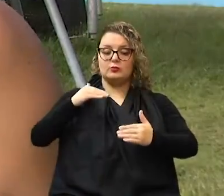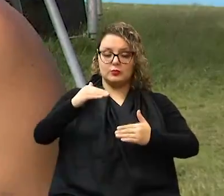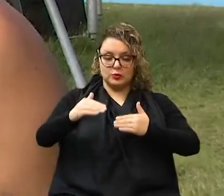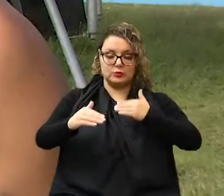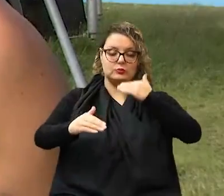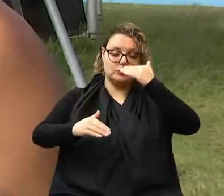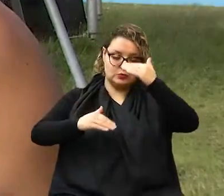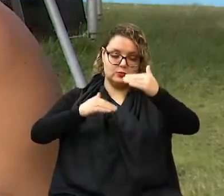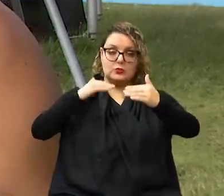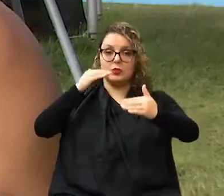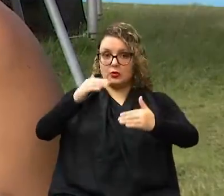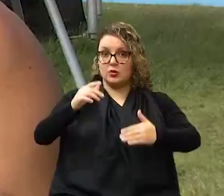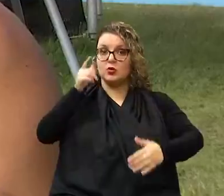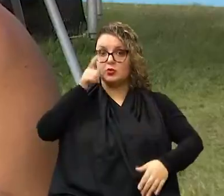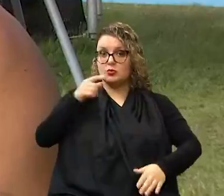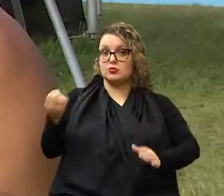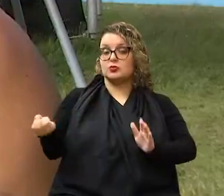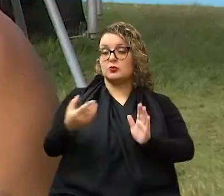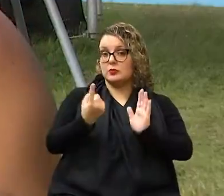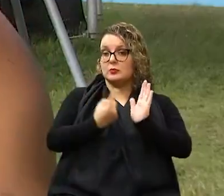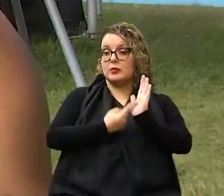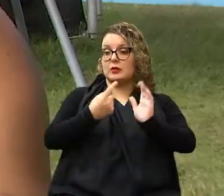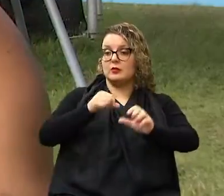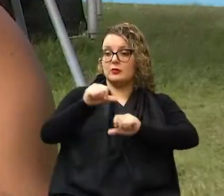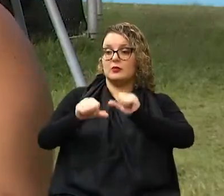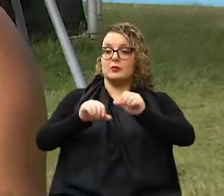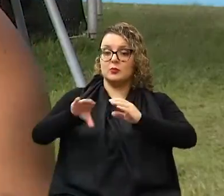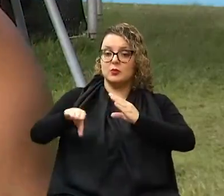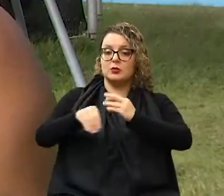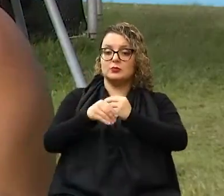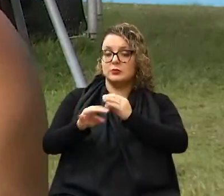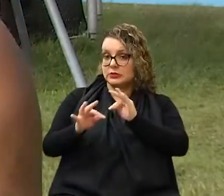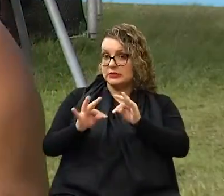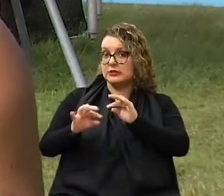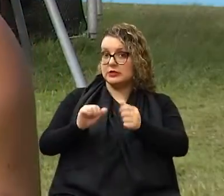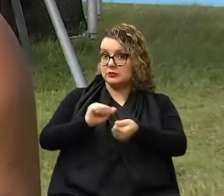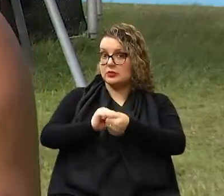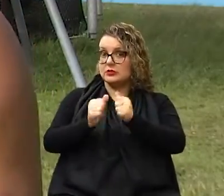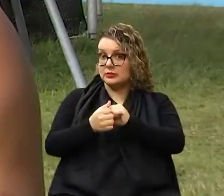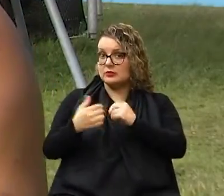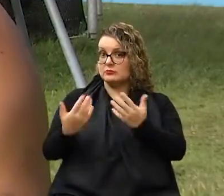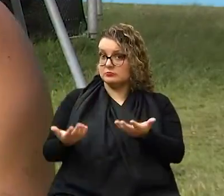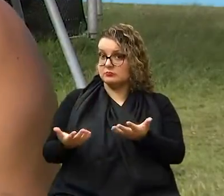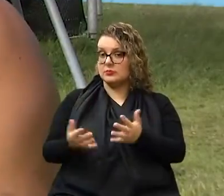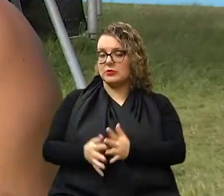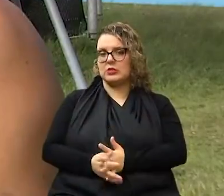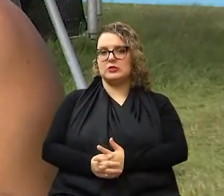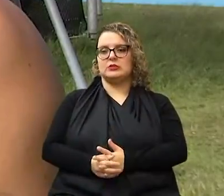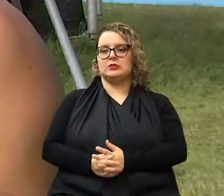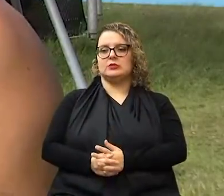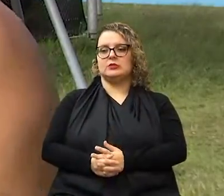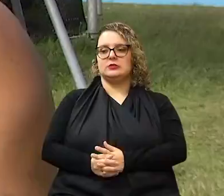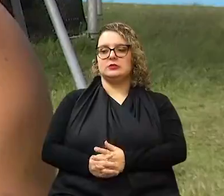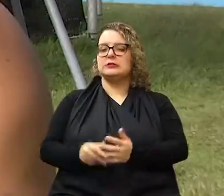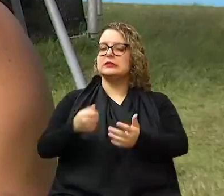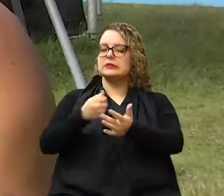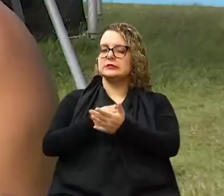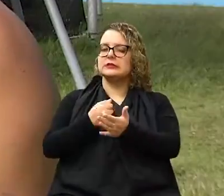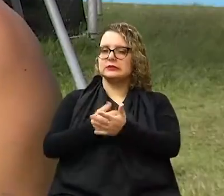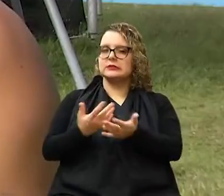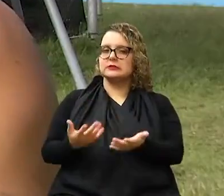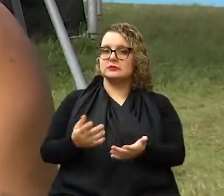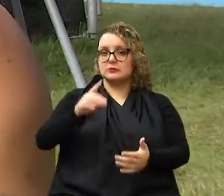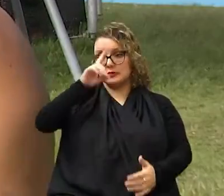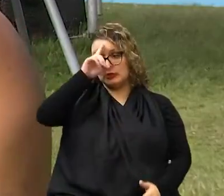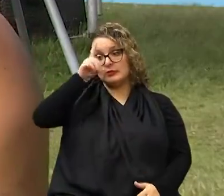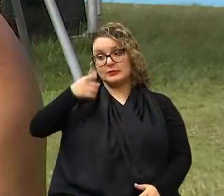se desenvolvendo, alcançando novas marcas, você vai mudando o implemento, isso exige